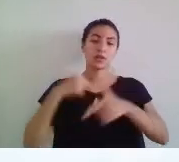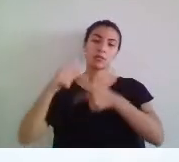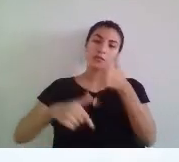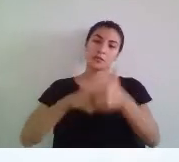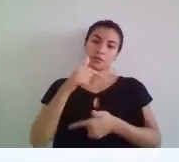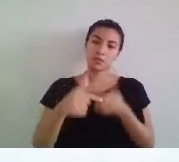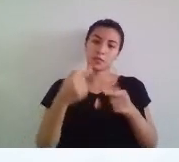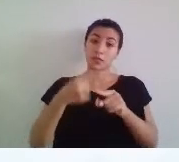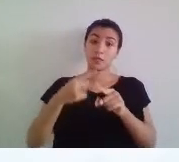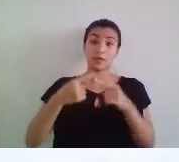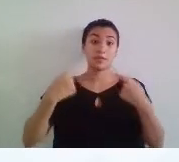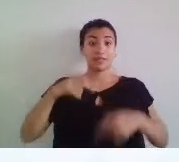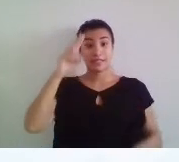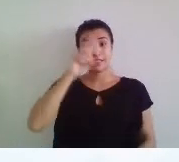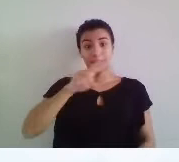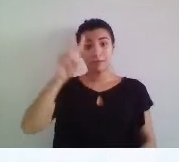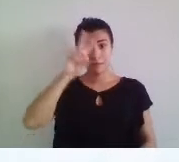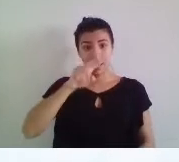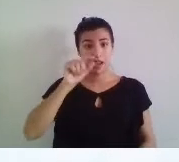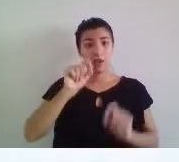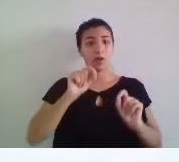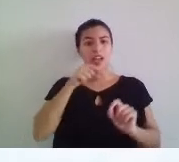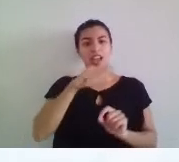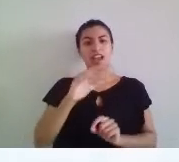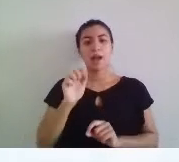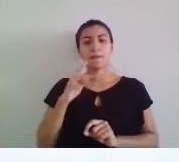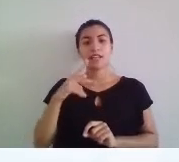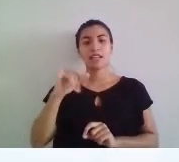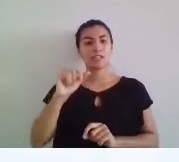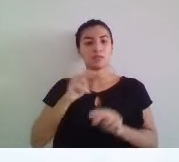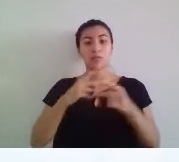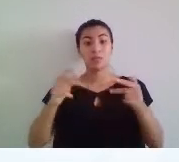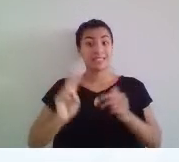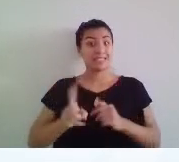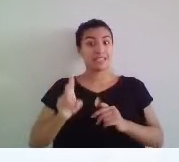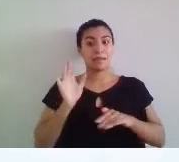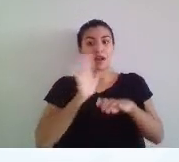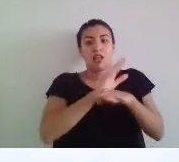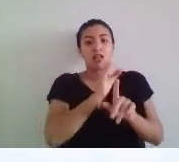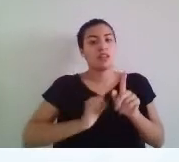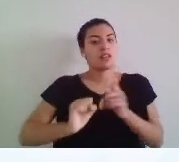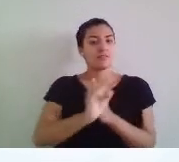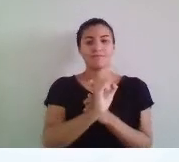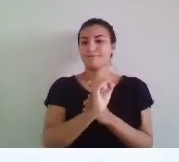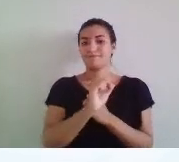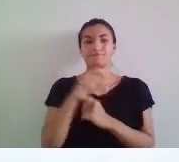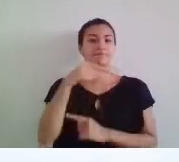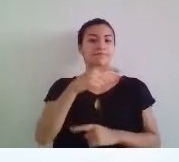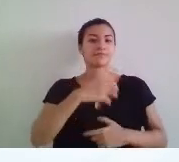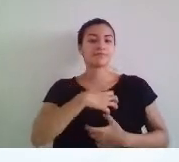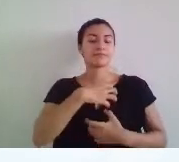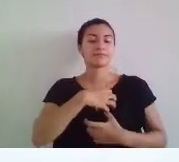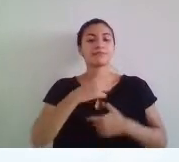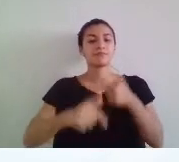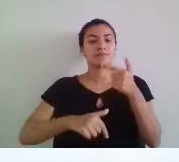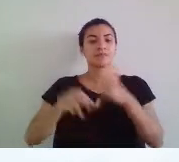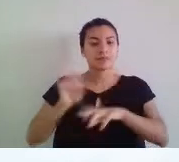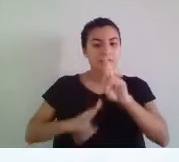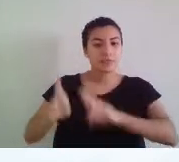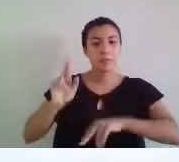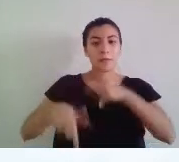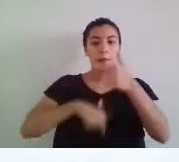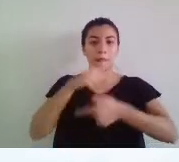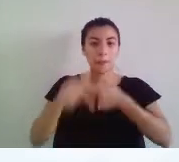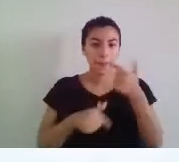A gente tem que lembrar que o capitalismo não é um modelo que sempre existiu em sociedade. Esta forma de se relacionar com o trabalho, esta forma